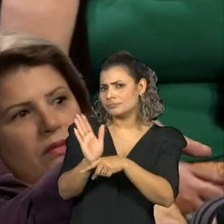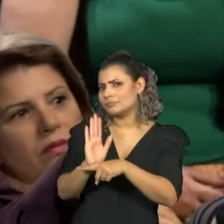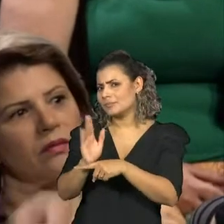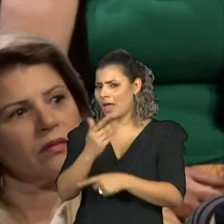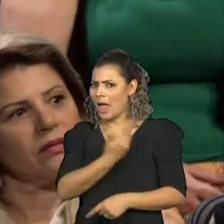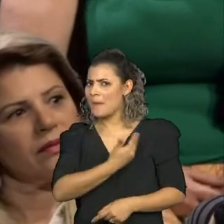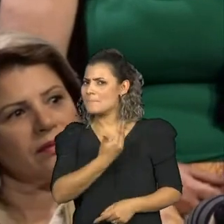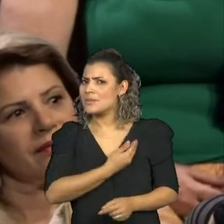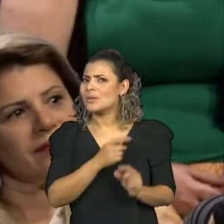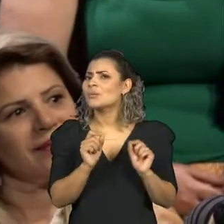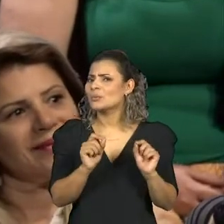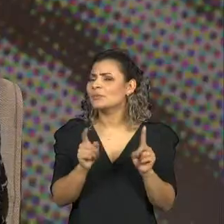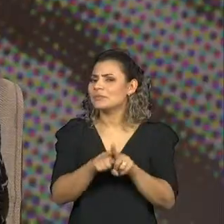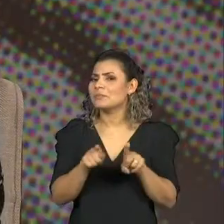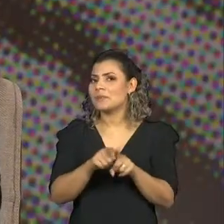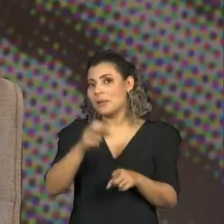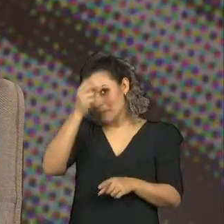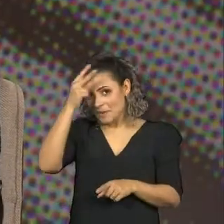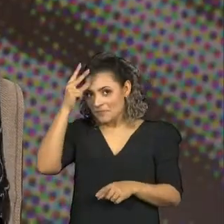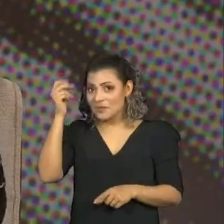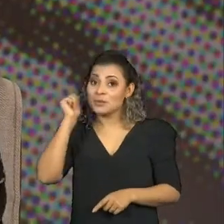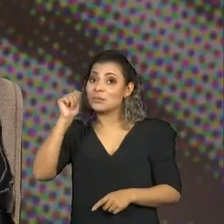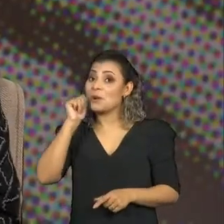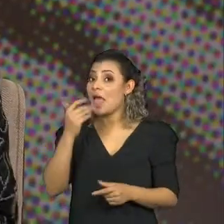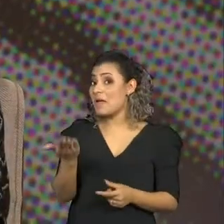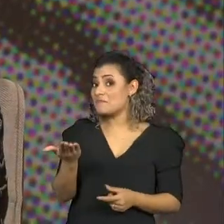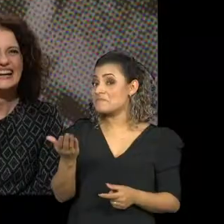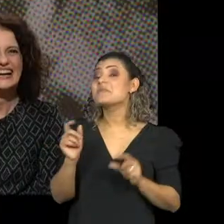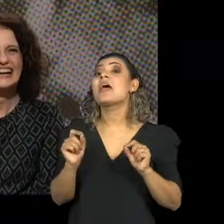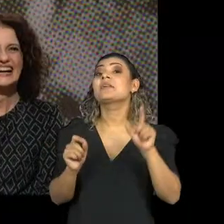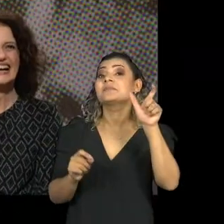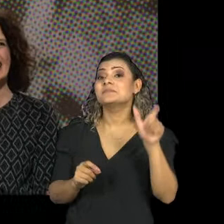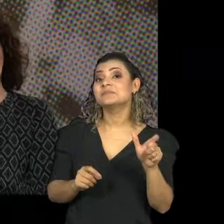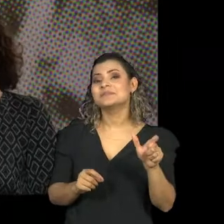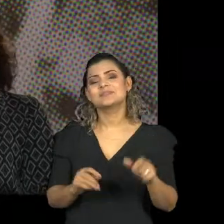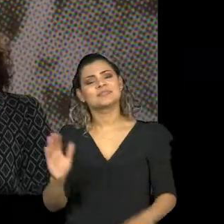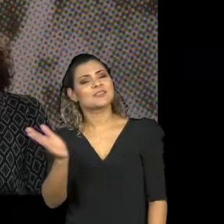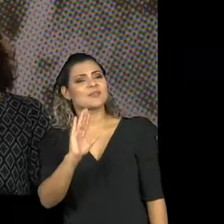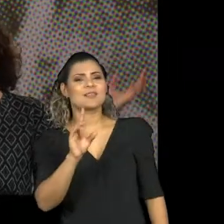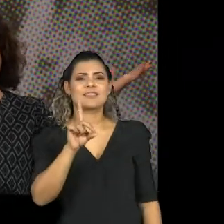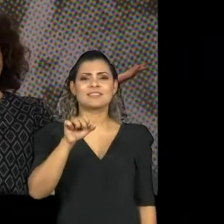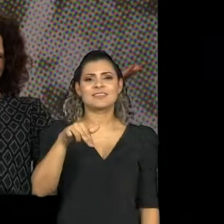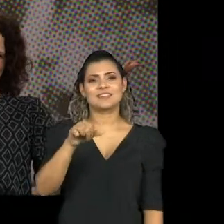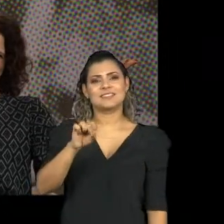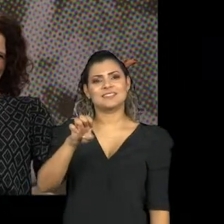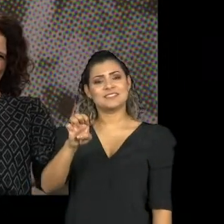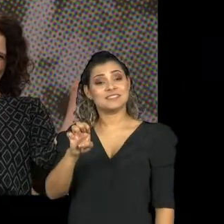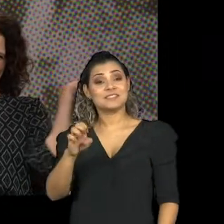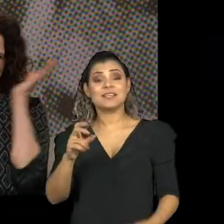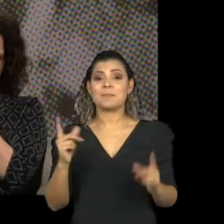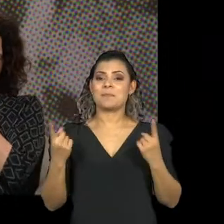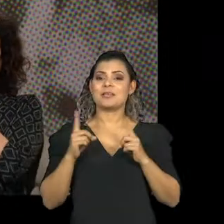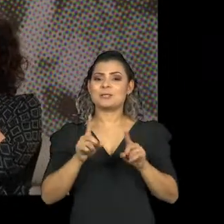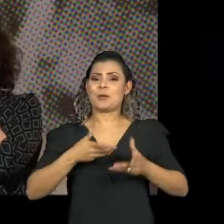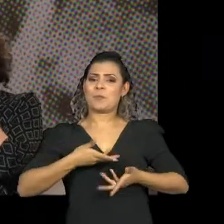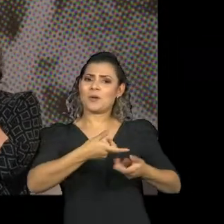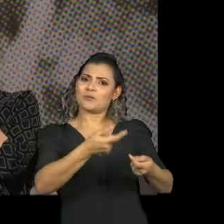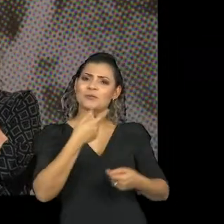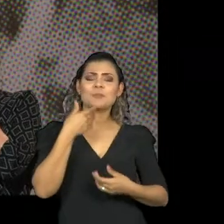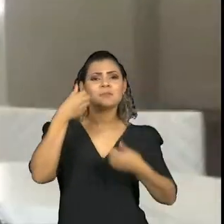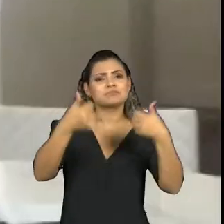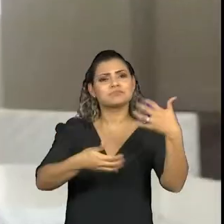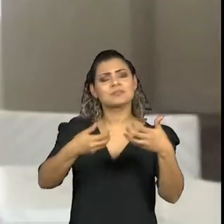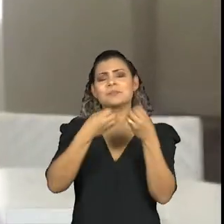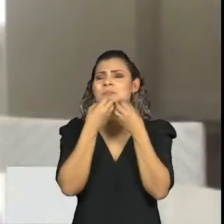seu parceiro na Mulher do Prefeito, né? Vamos. Olá, Denise, que bom que a produção do Persona me convidou para falar um pouquinho